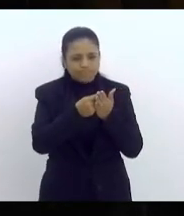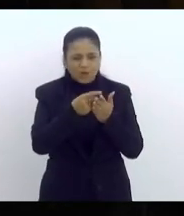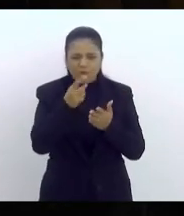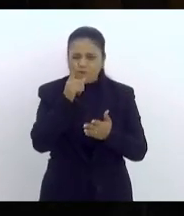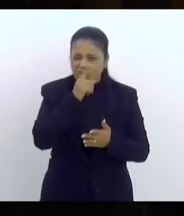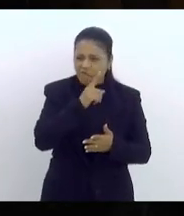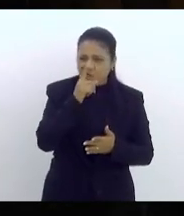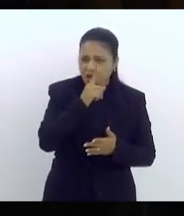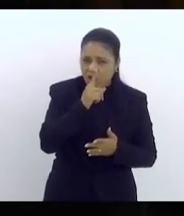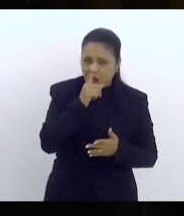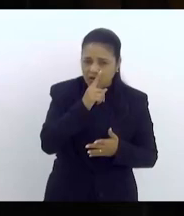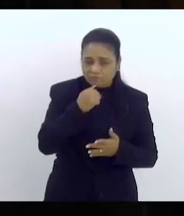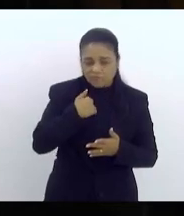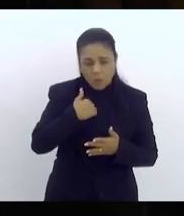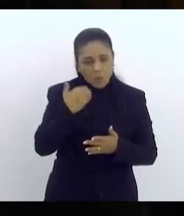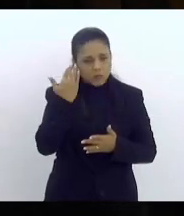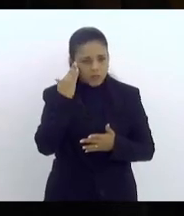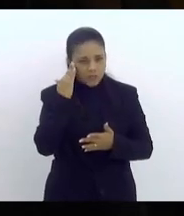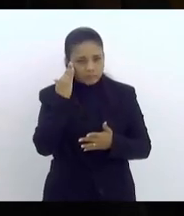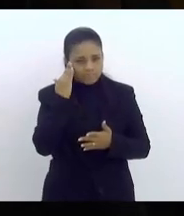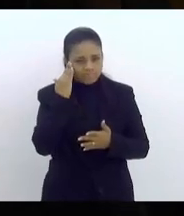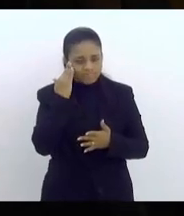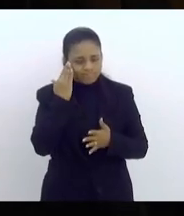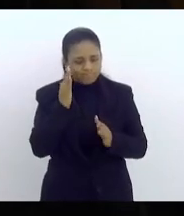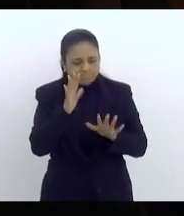se maquiou o orçamento